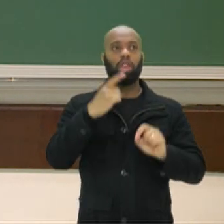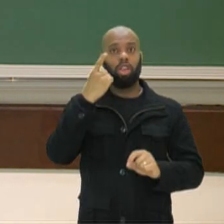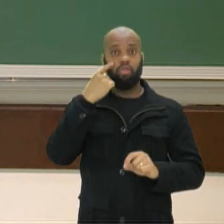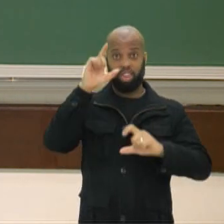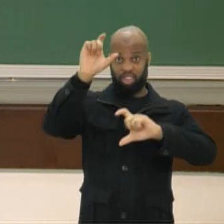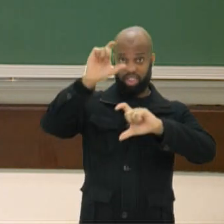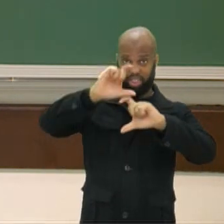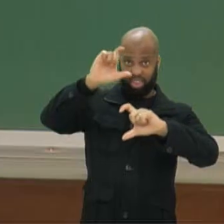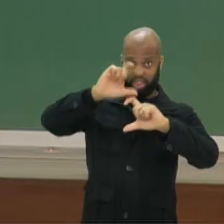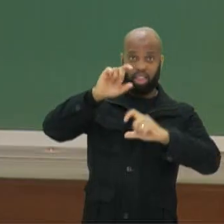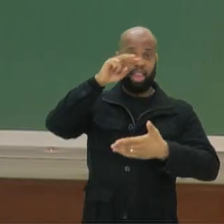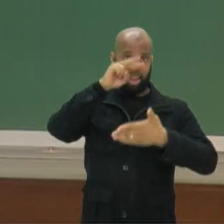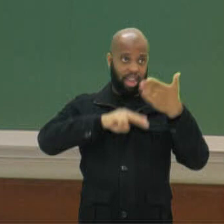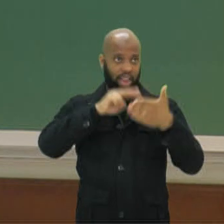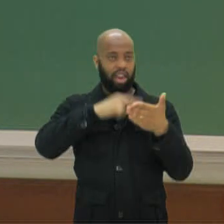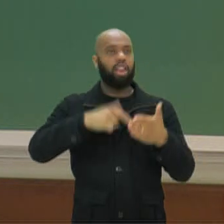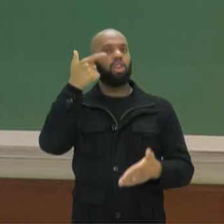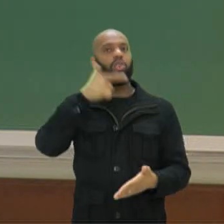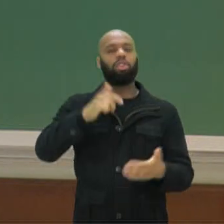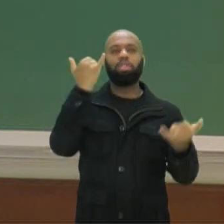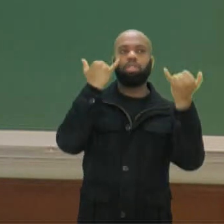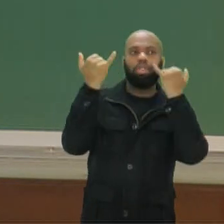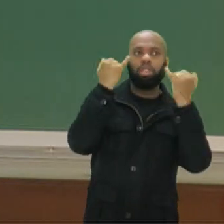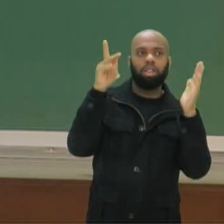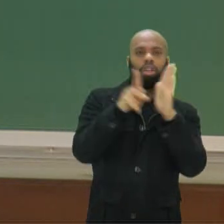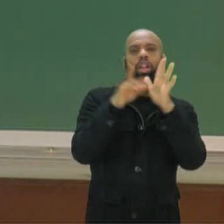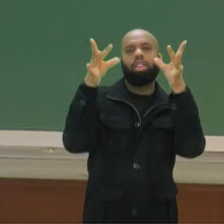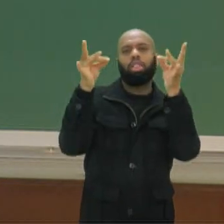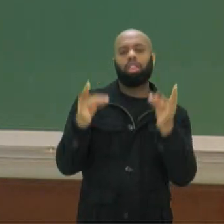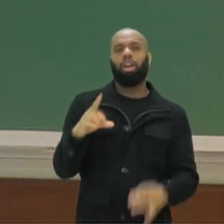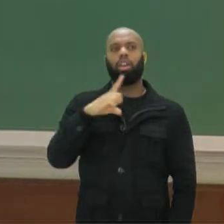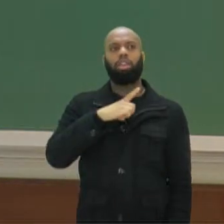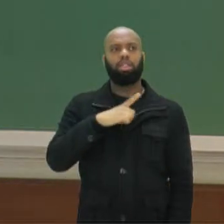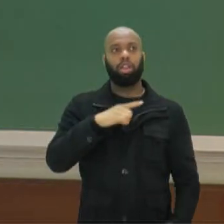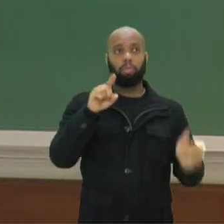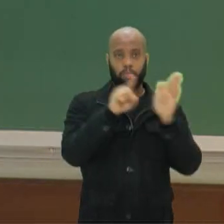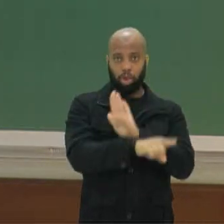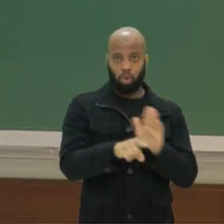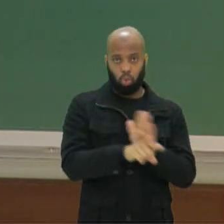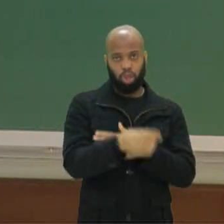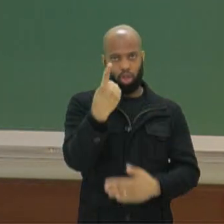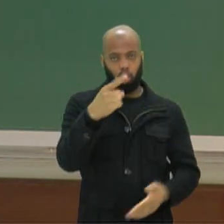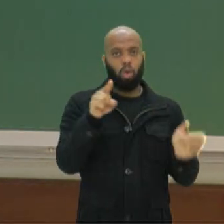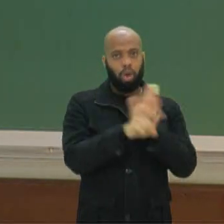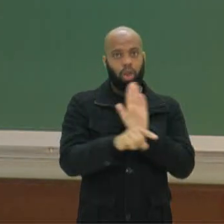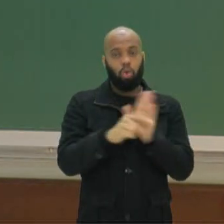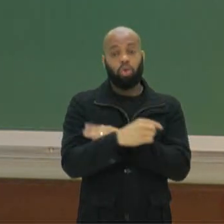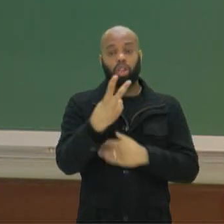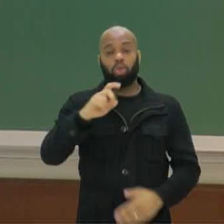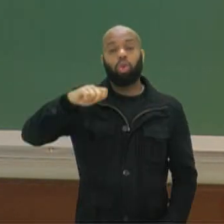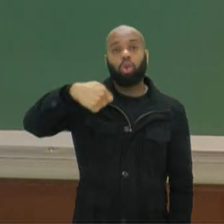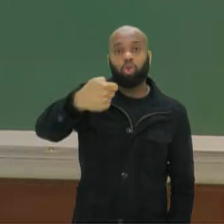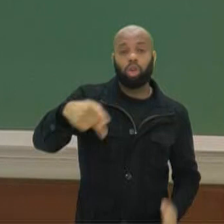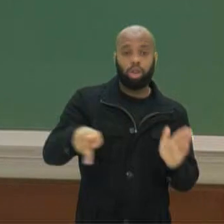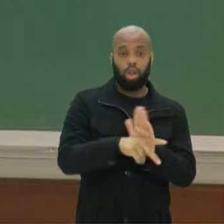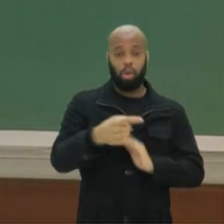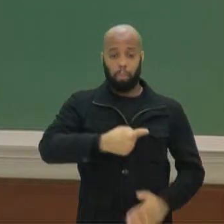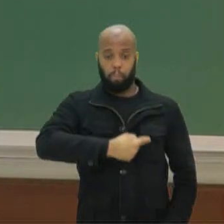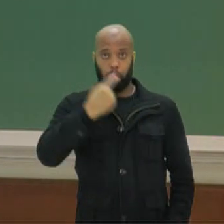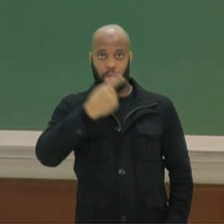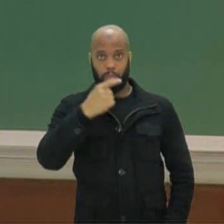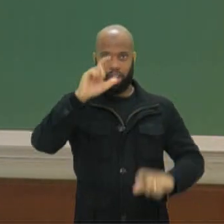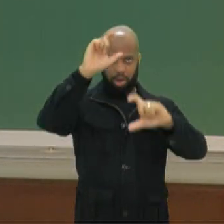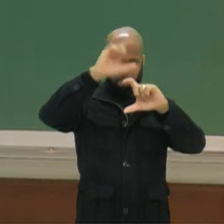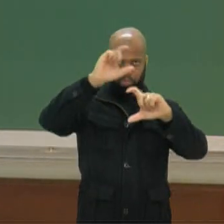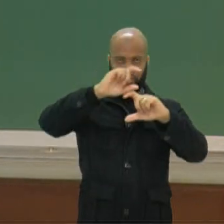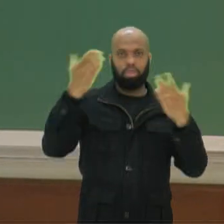detailed information. Vamos ler para informações detalhadas. Então, eu tenho duas perguntas sobre essa primeira parte do texto.